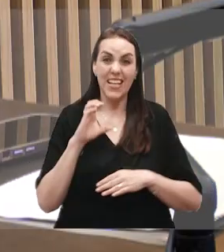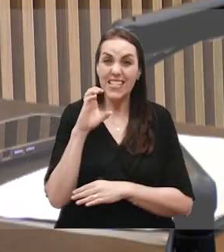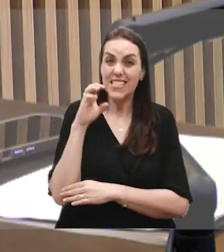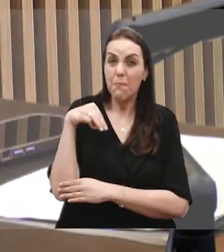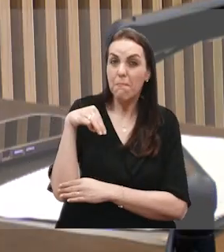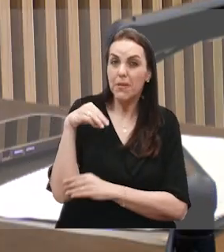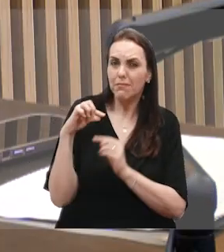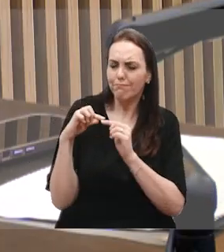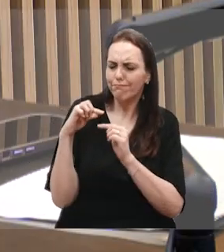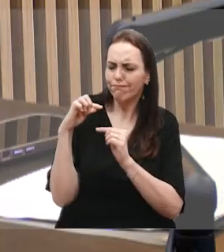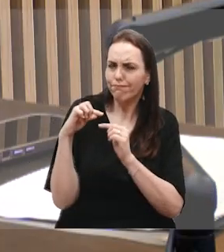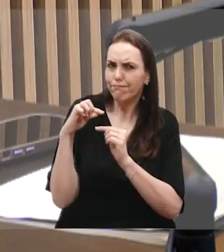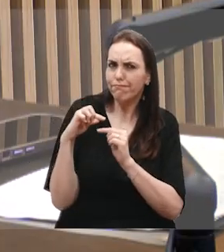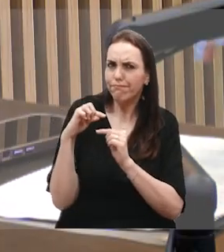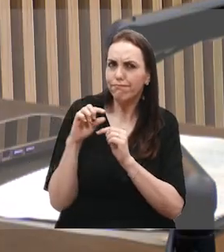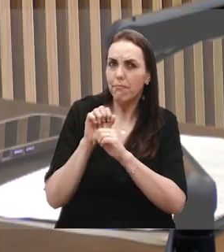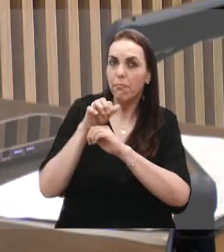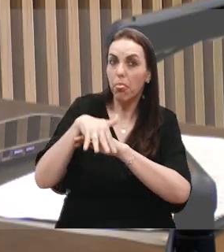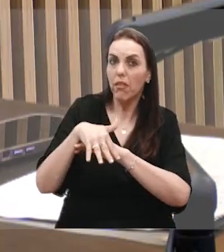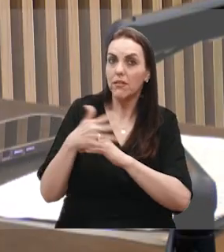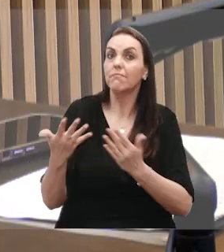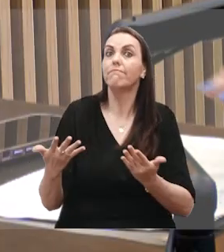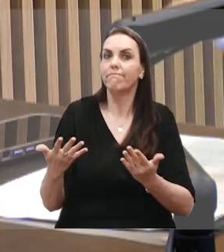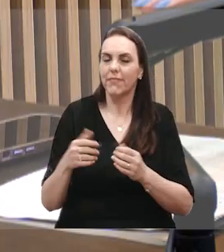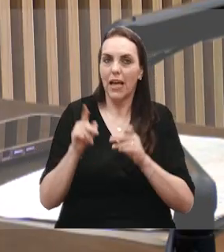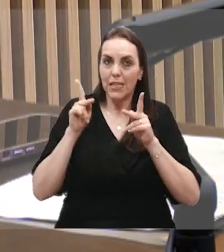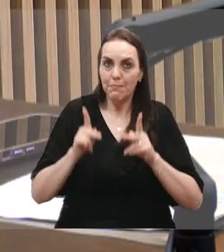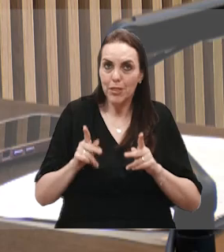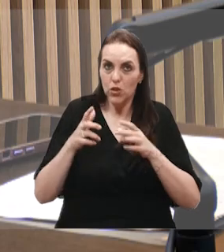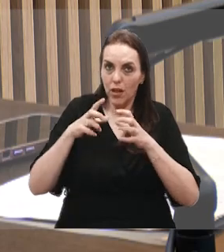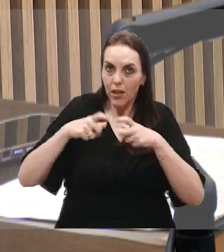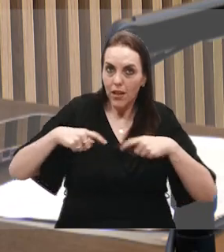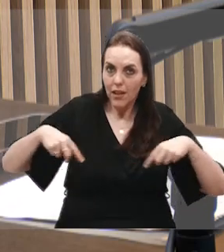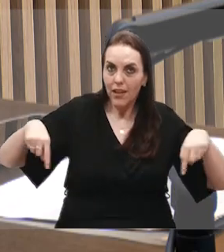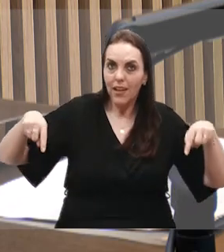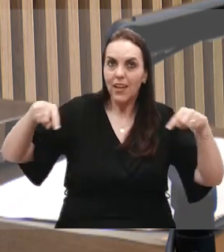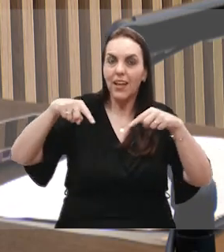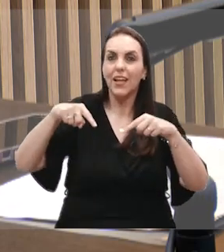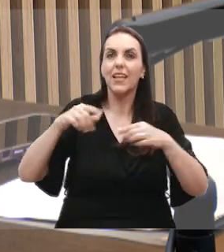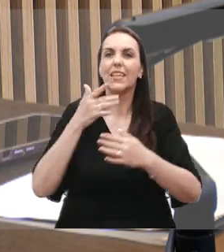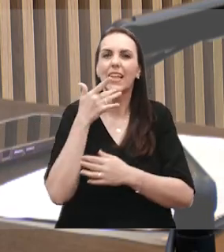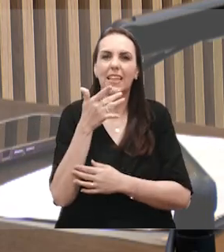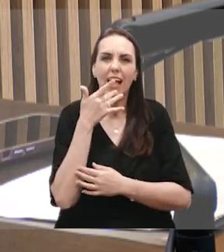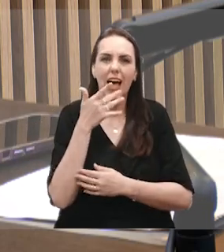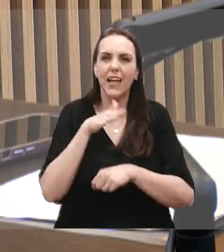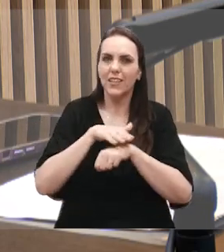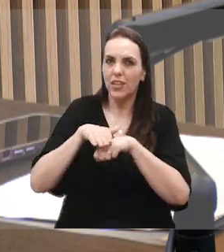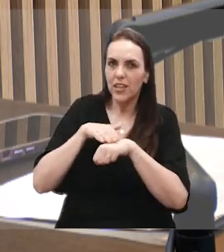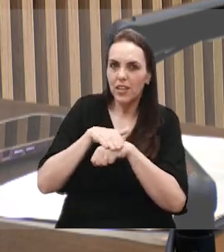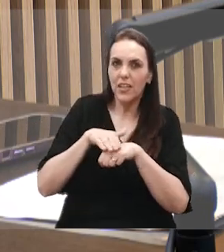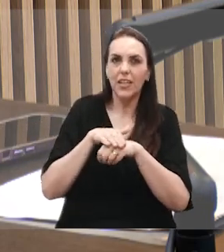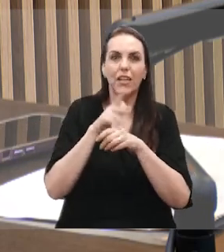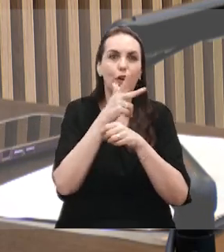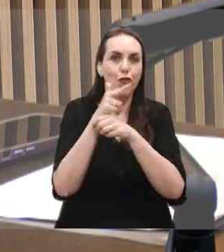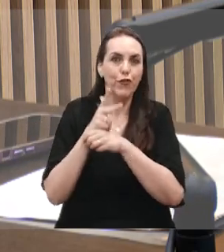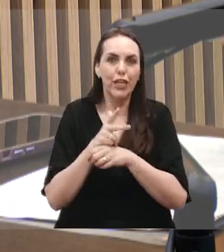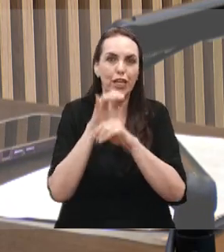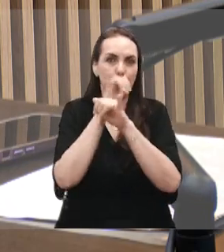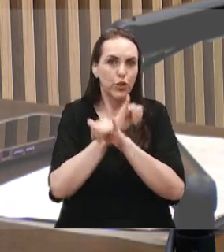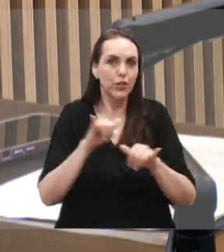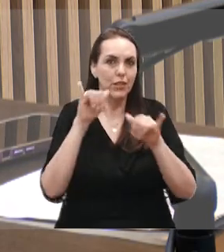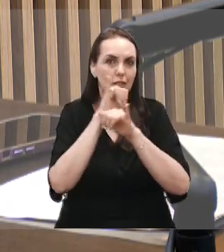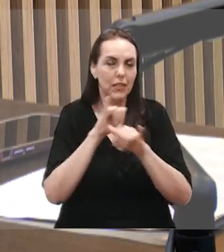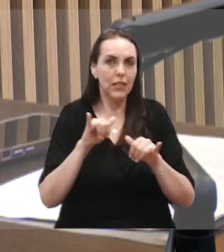aí. Então, e daí as pessoas daquele entorno, como elas já me viram à tarde, a gente já fez vídeos de divulgação que chegaram,